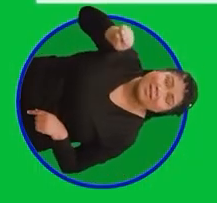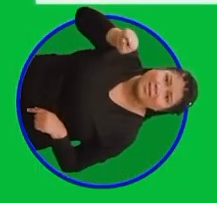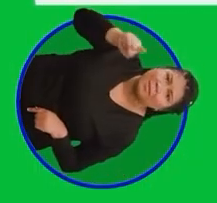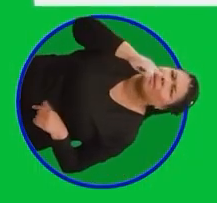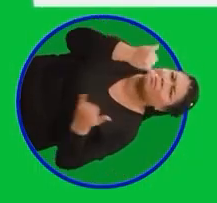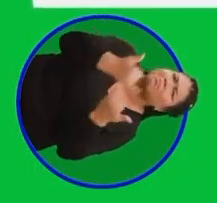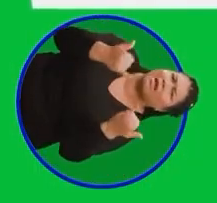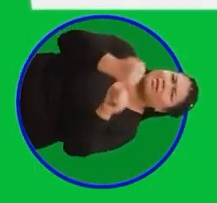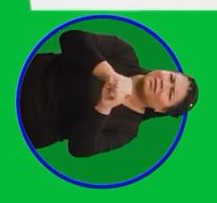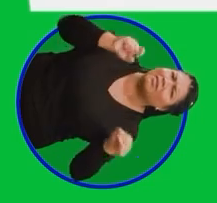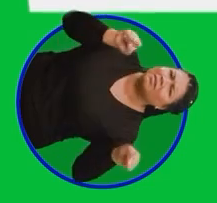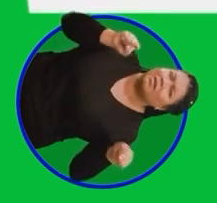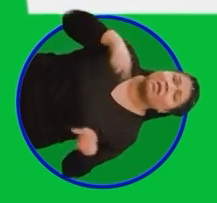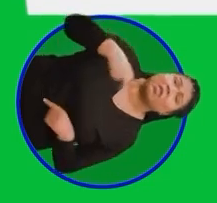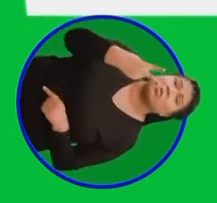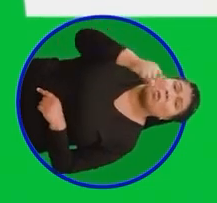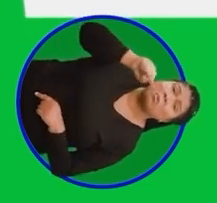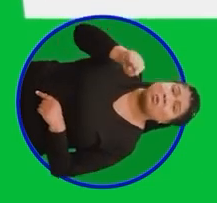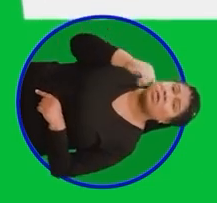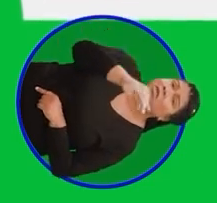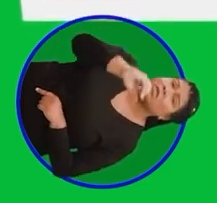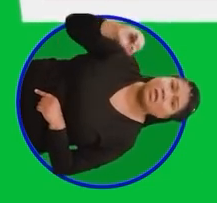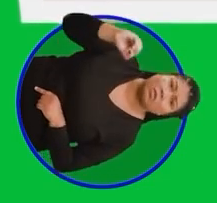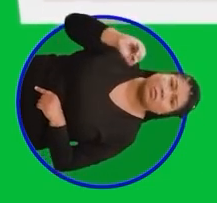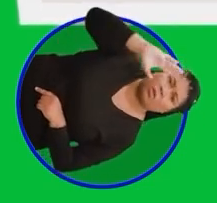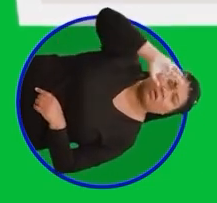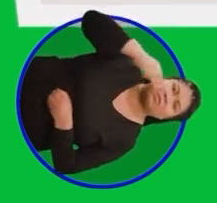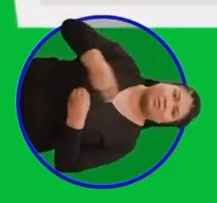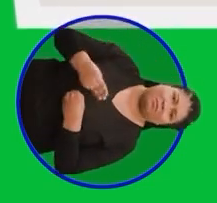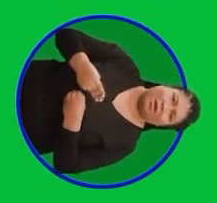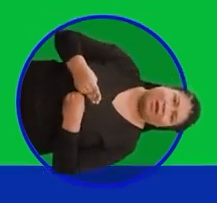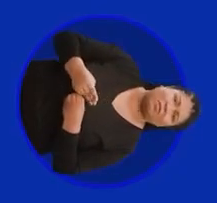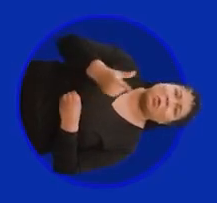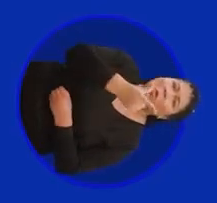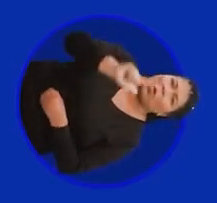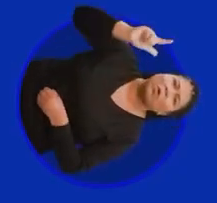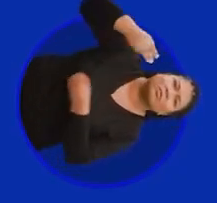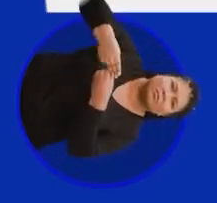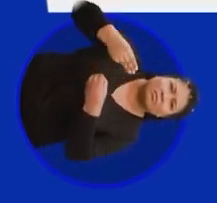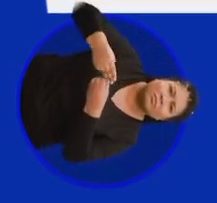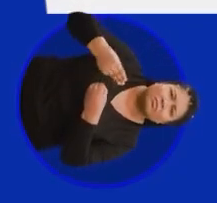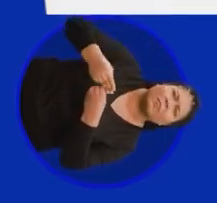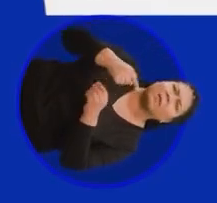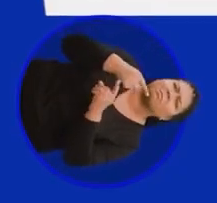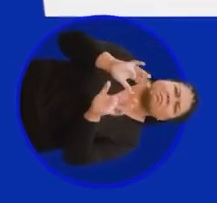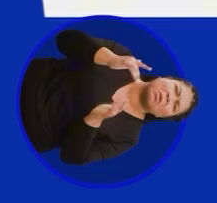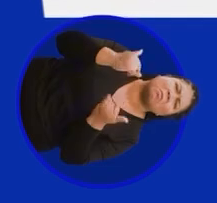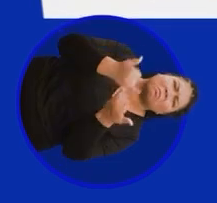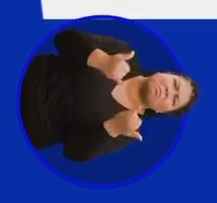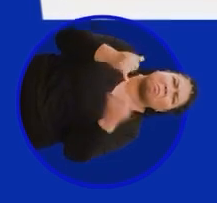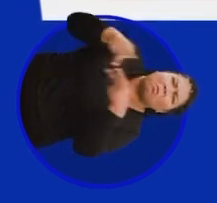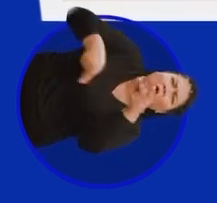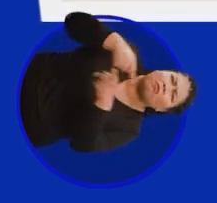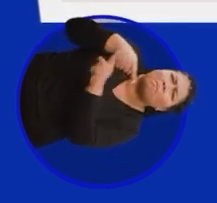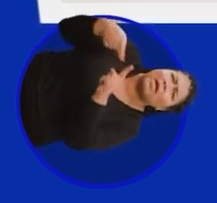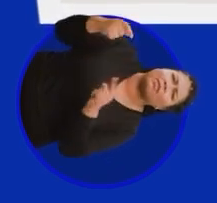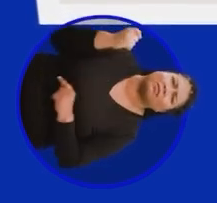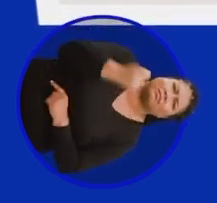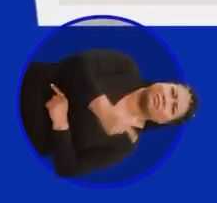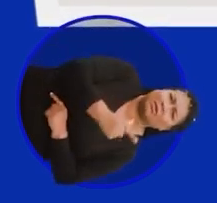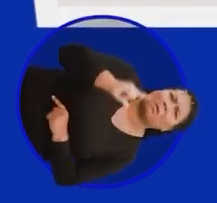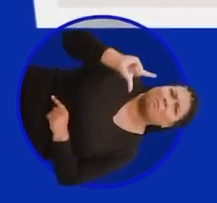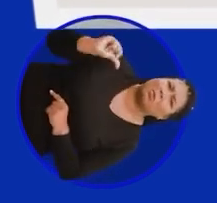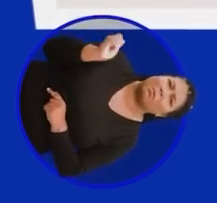Fortaleza, que é quase do tamanho de Manaus, tem 2.700 guardas municipais. E Campo Grande, com a metade da população de Manaus,